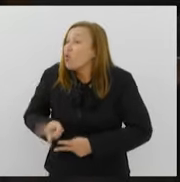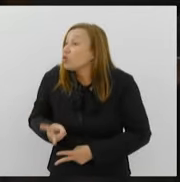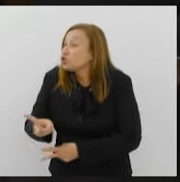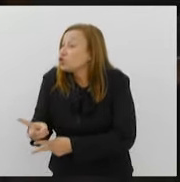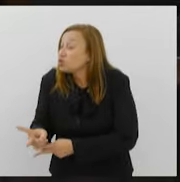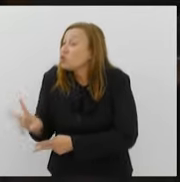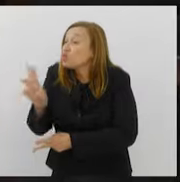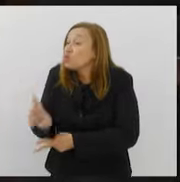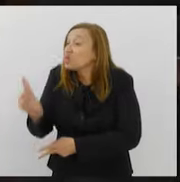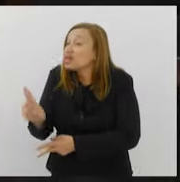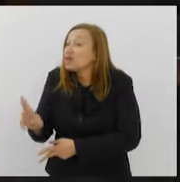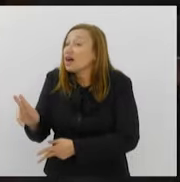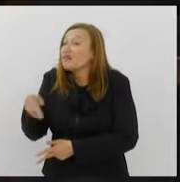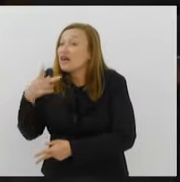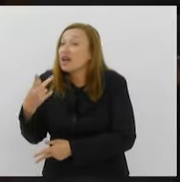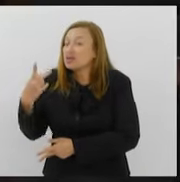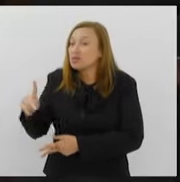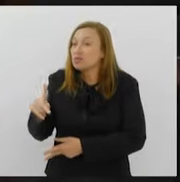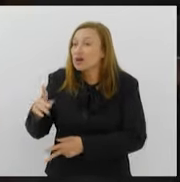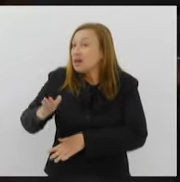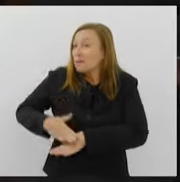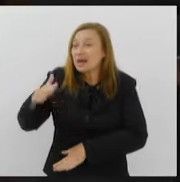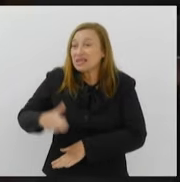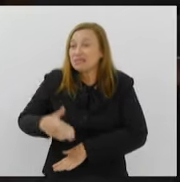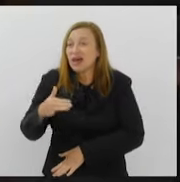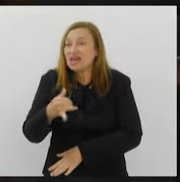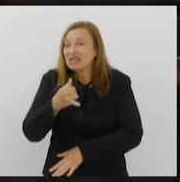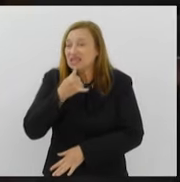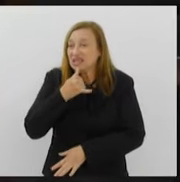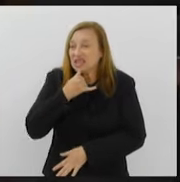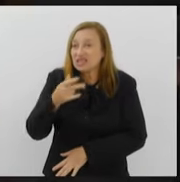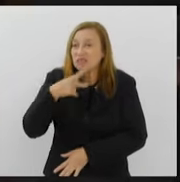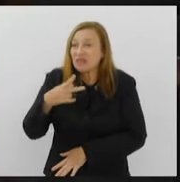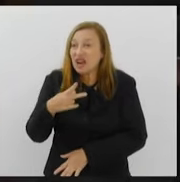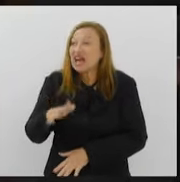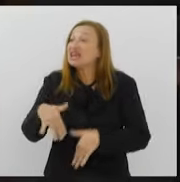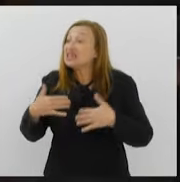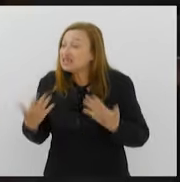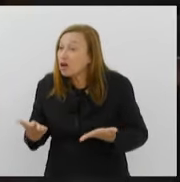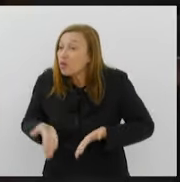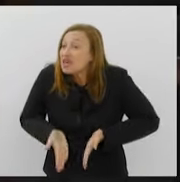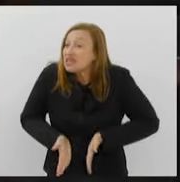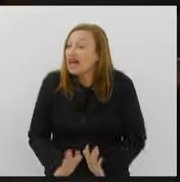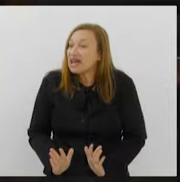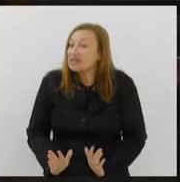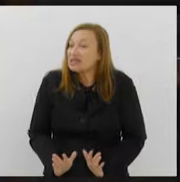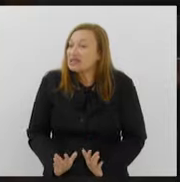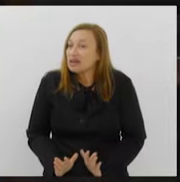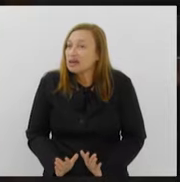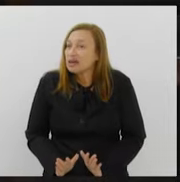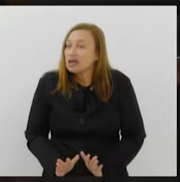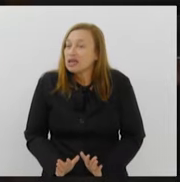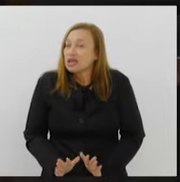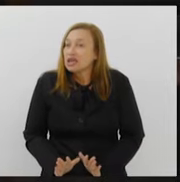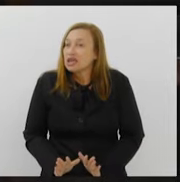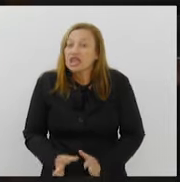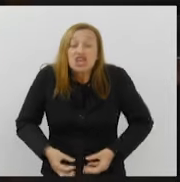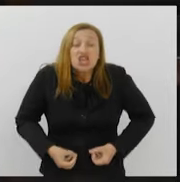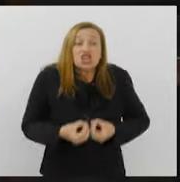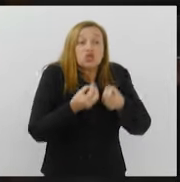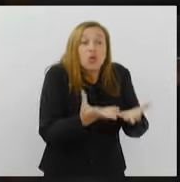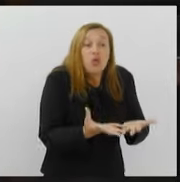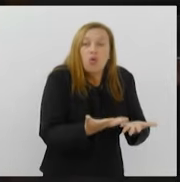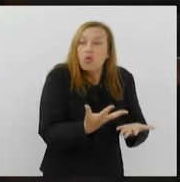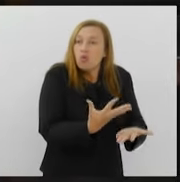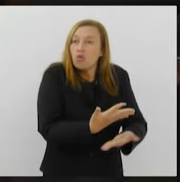esta expressão, porque vai me dar cada vez mais subsídio para dizer, então tenha um filho e não seja mãe, porque não merece ser. Não quer